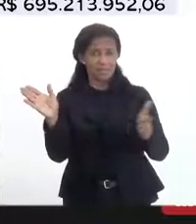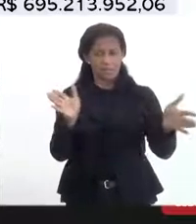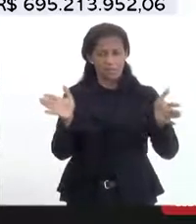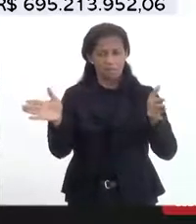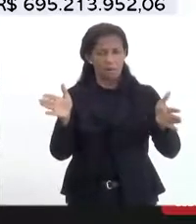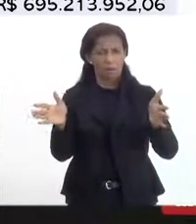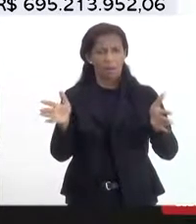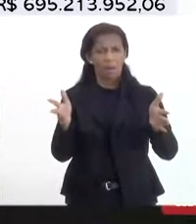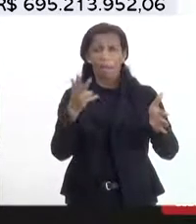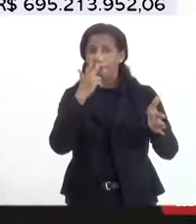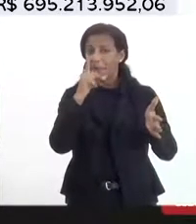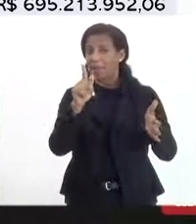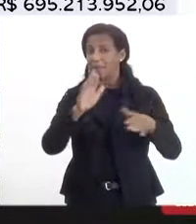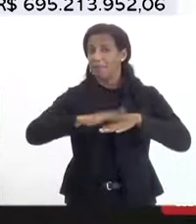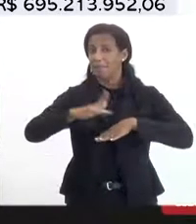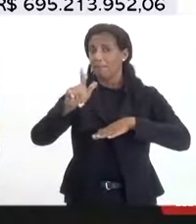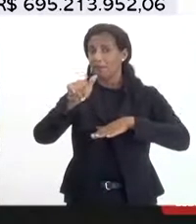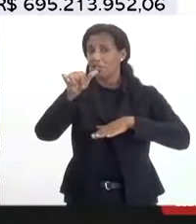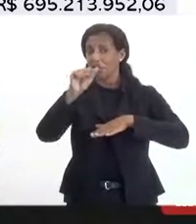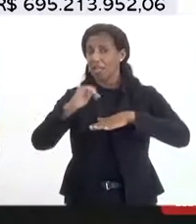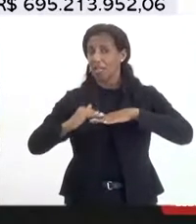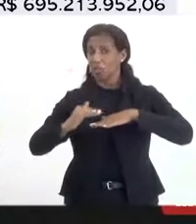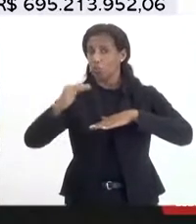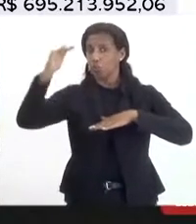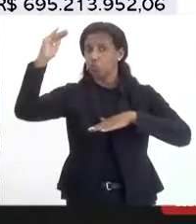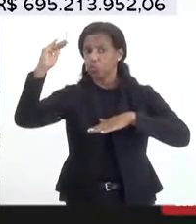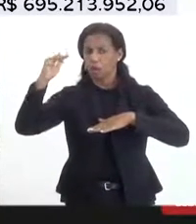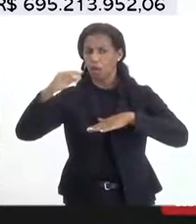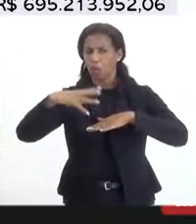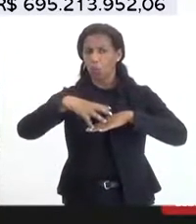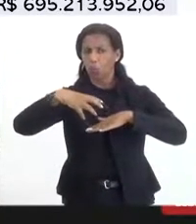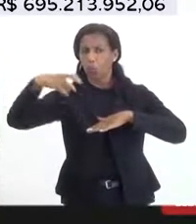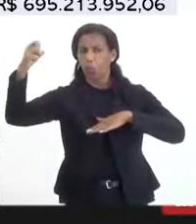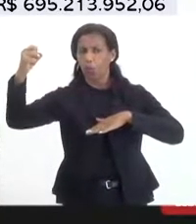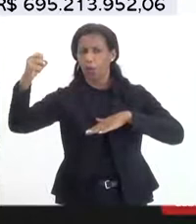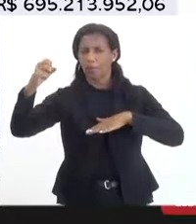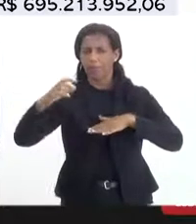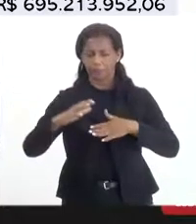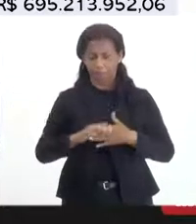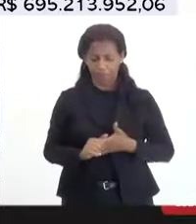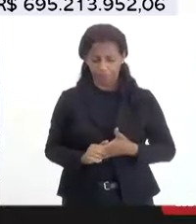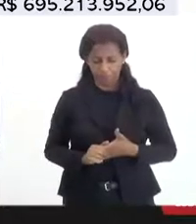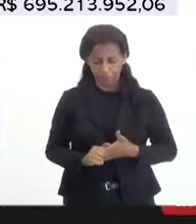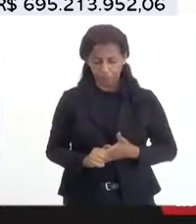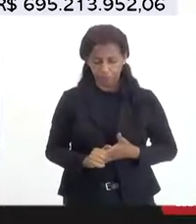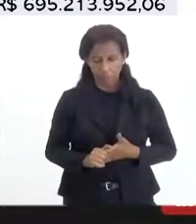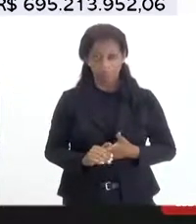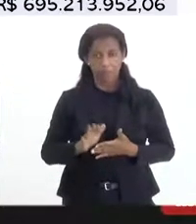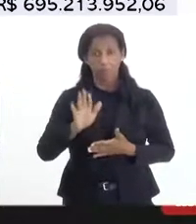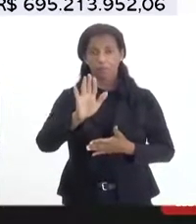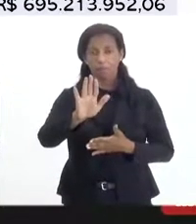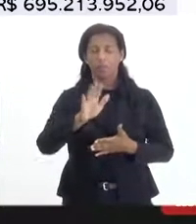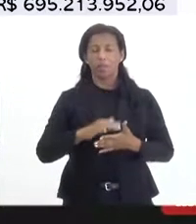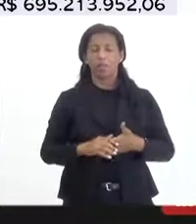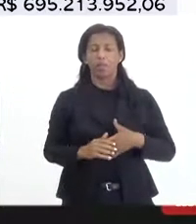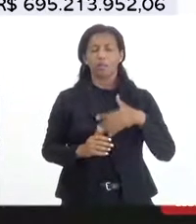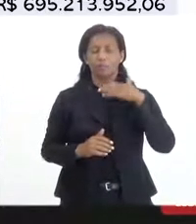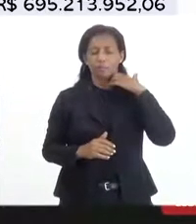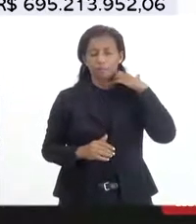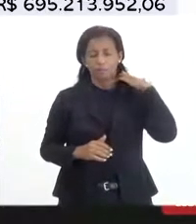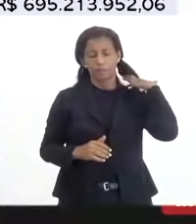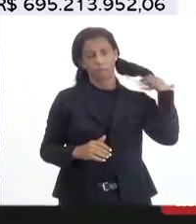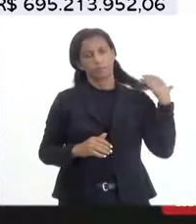medidor. E aí, sim, estou trazendo os assuntos à tona. Não, Fortunato, não é notícia. Sim.